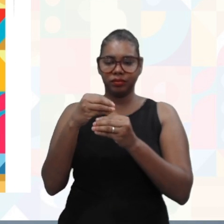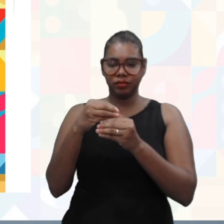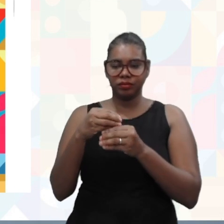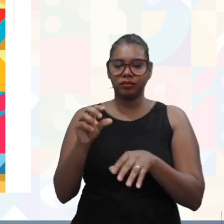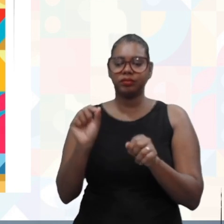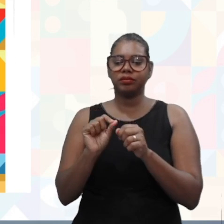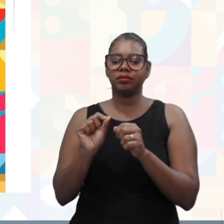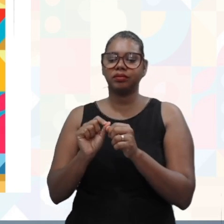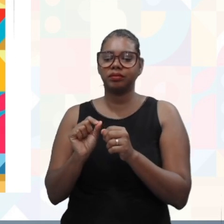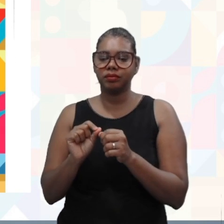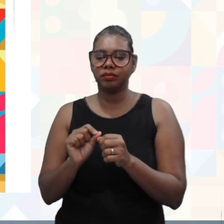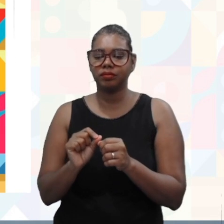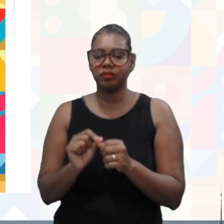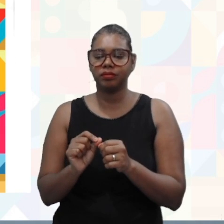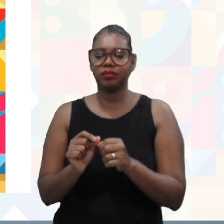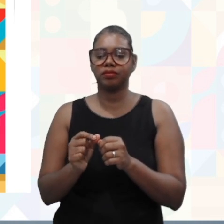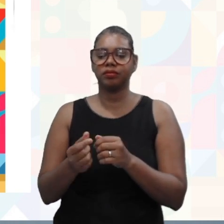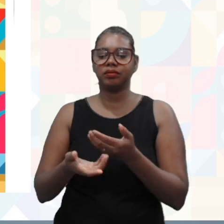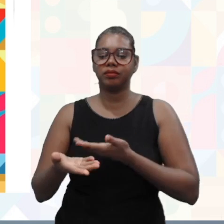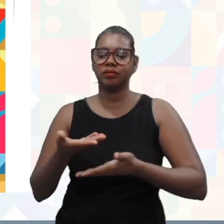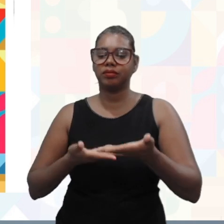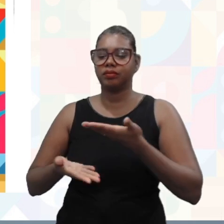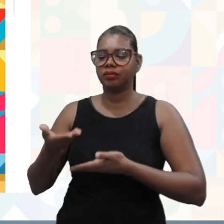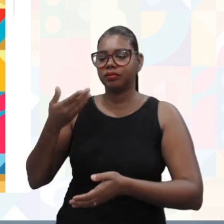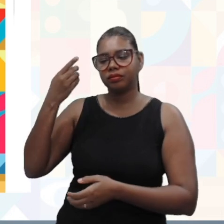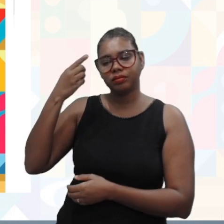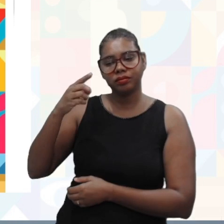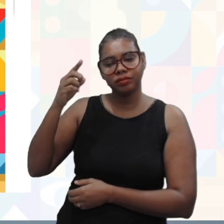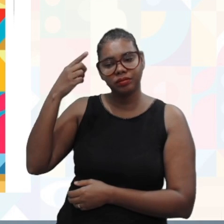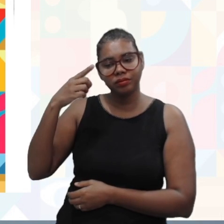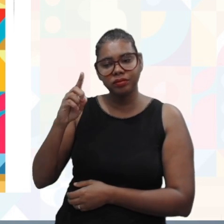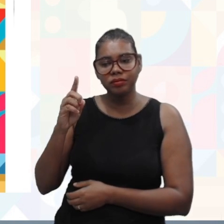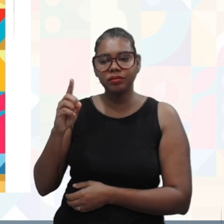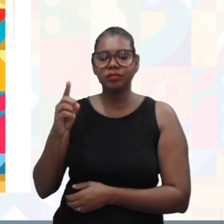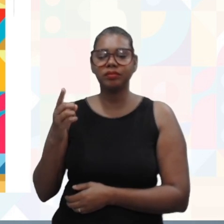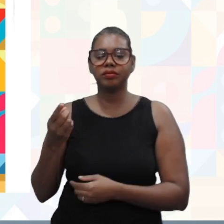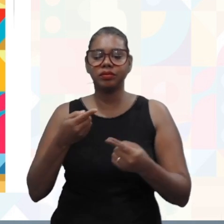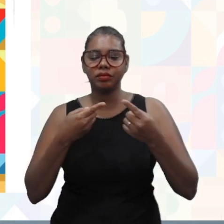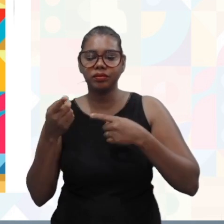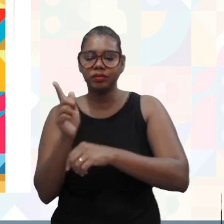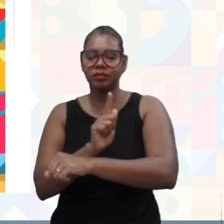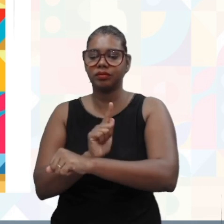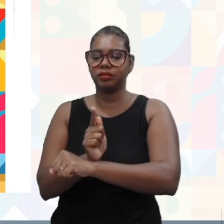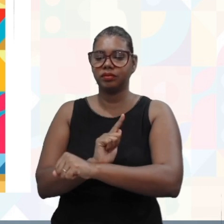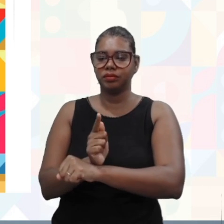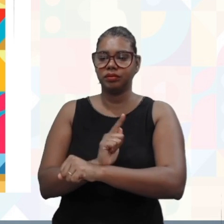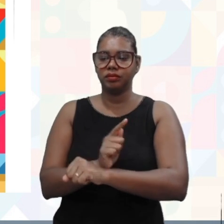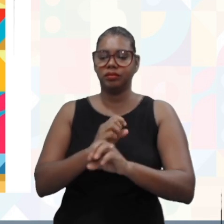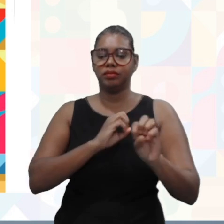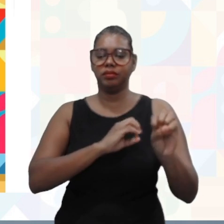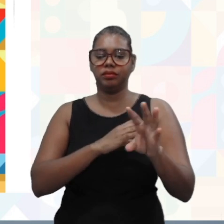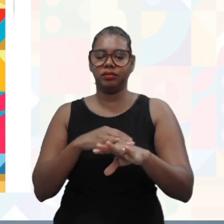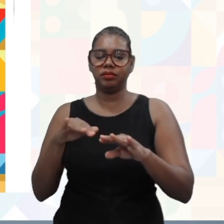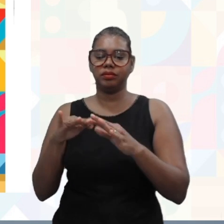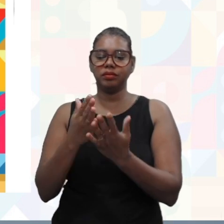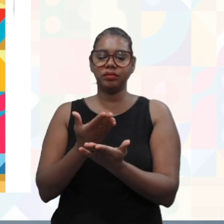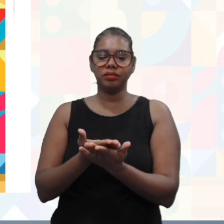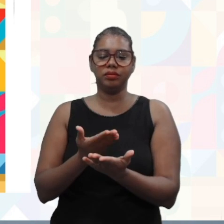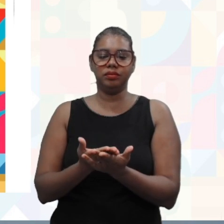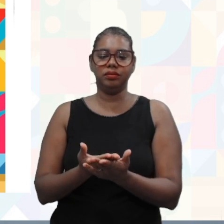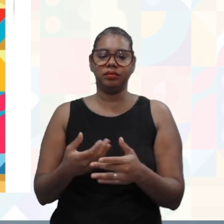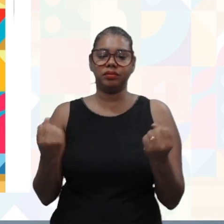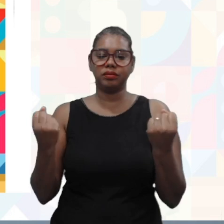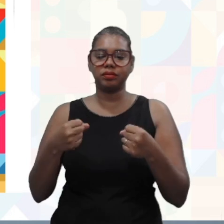faz nessa troca cotidiana. Quando a gente aborda a discussão da gestão educacional e escolar, a gente